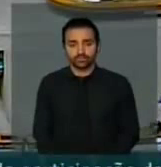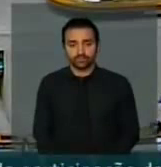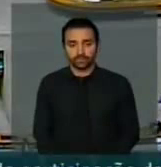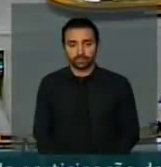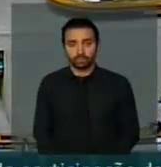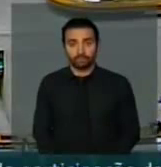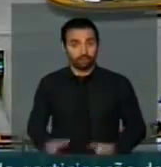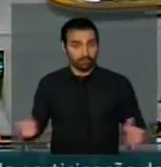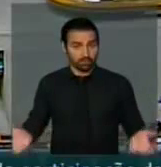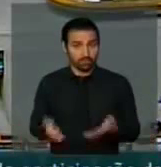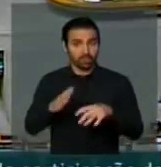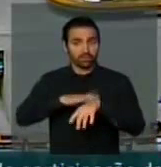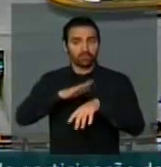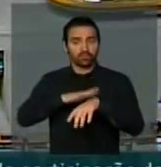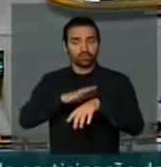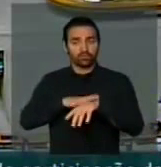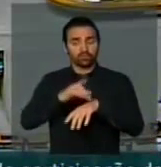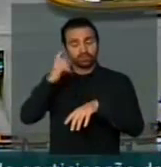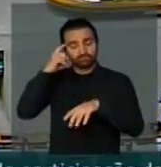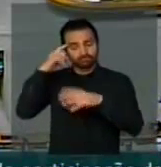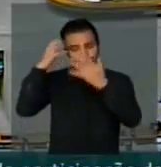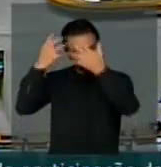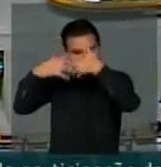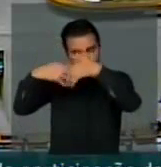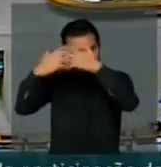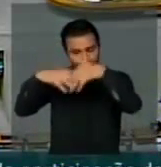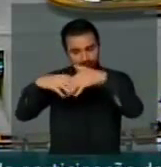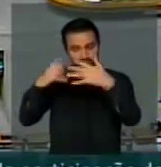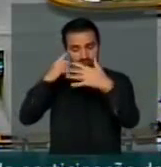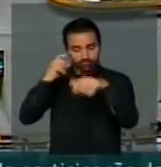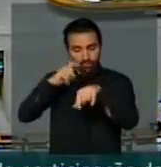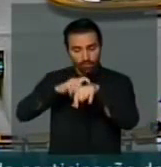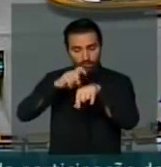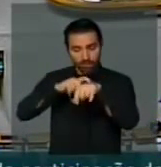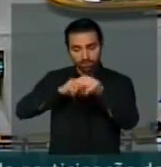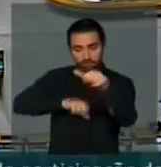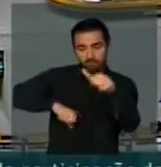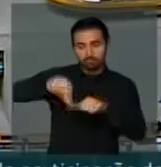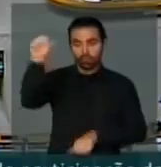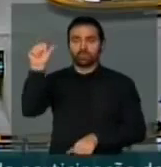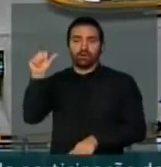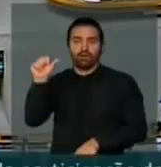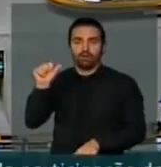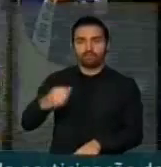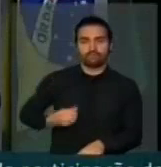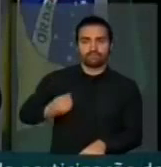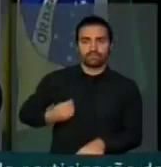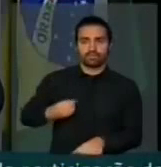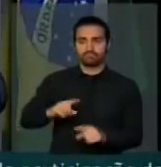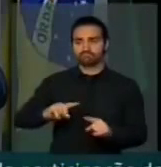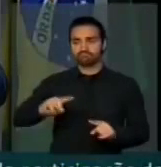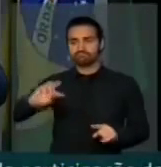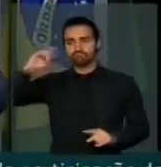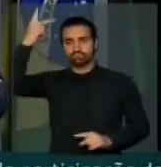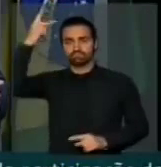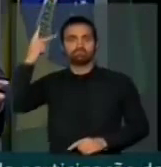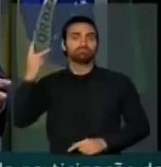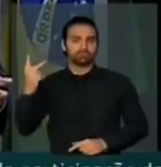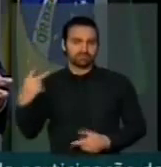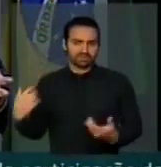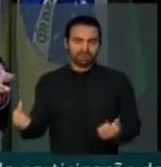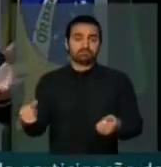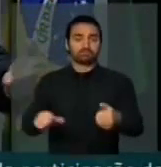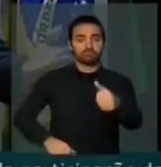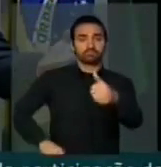um momento de inflexão, é um ponto de mutação para a mudança de paradigma. Os desafios são